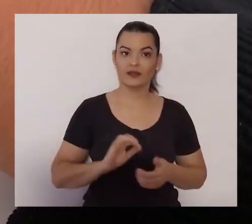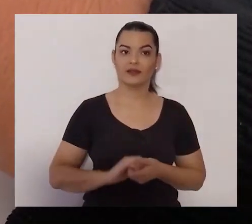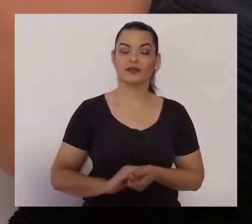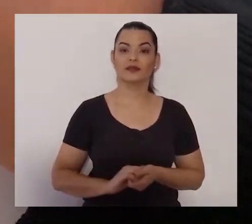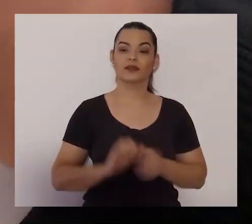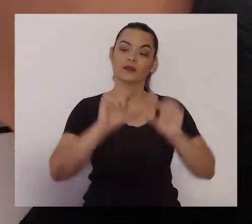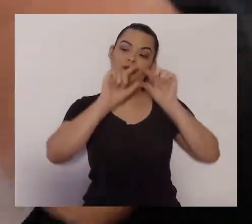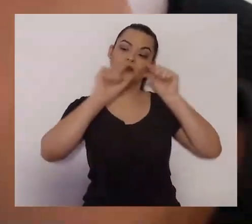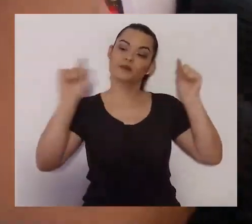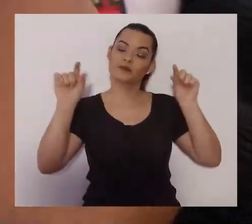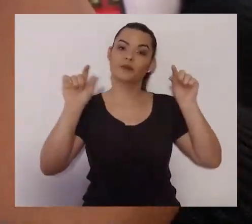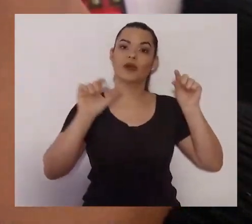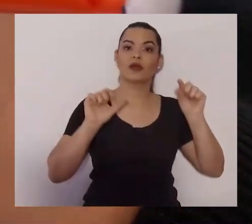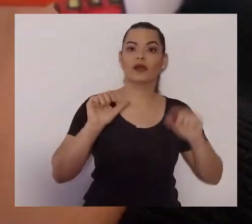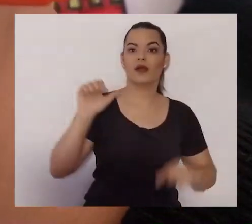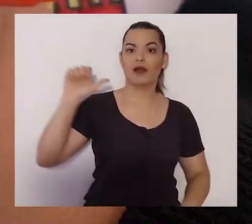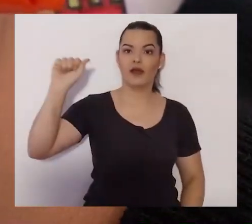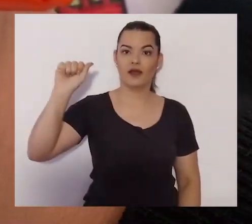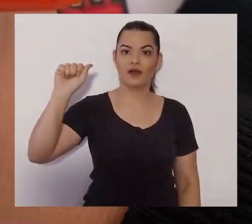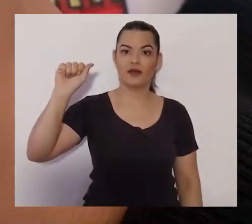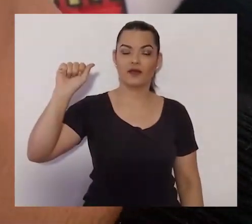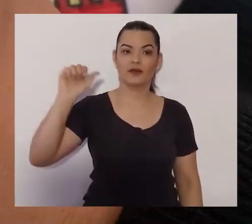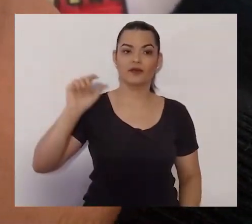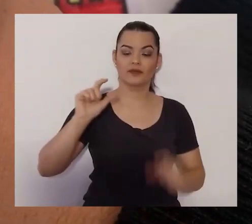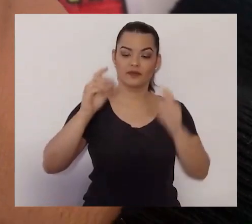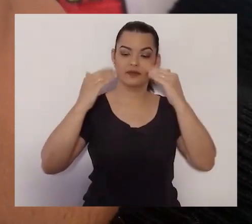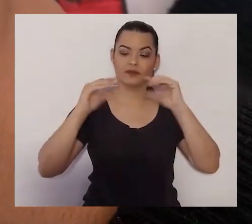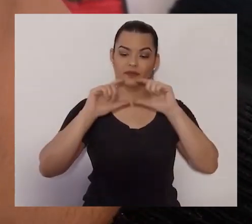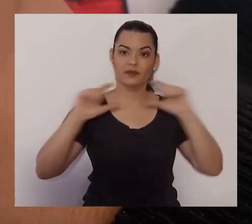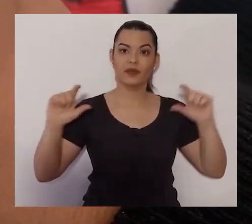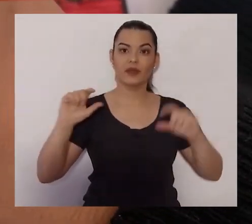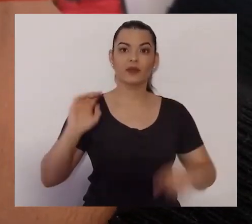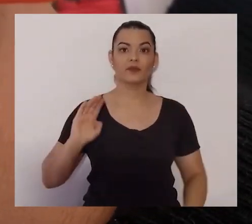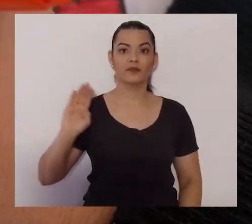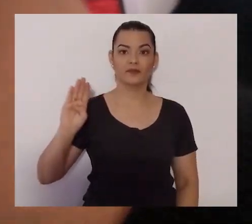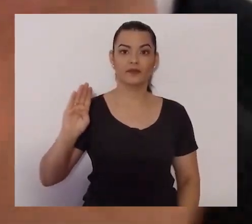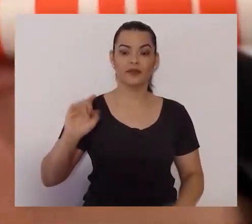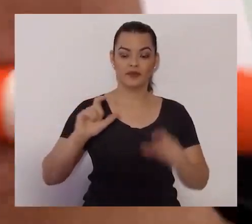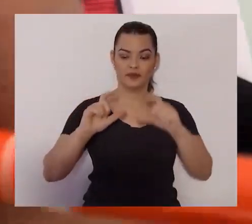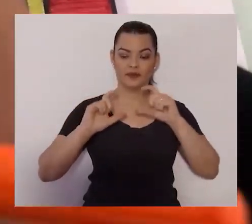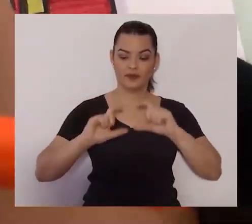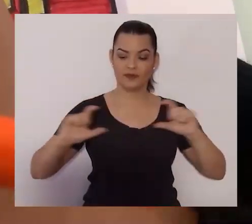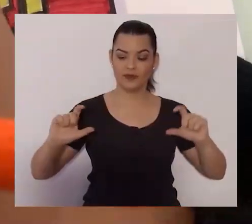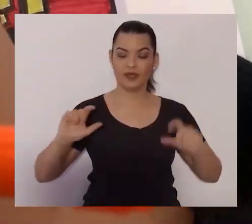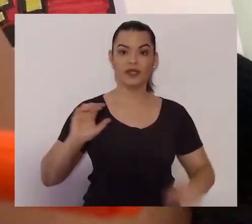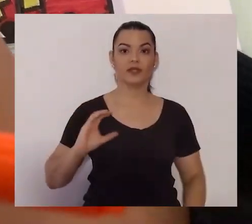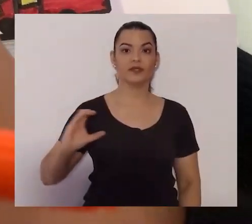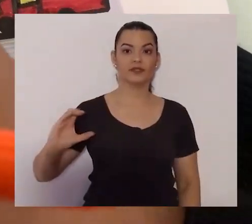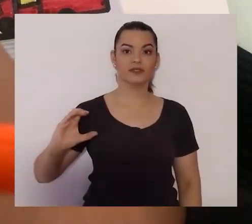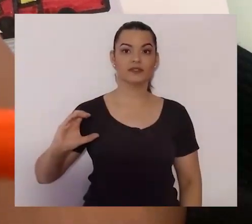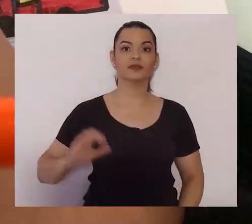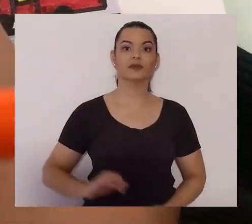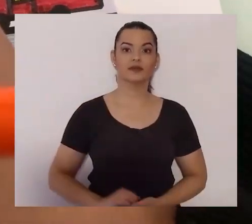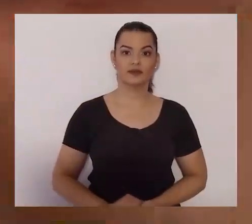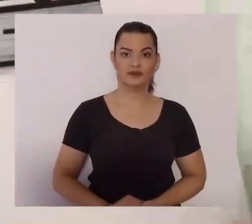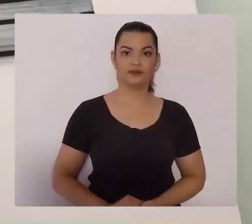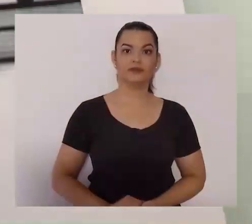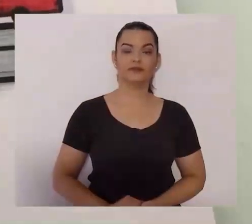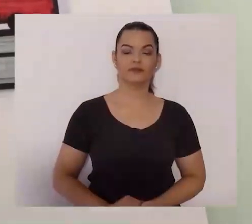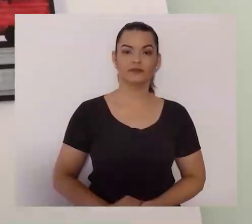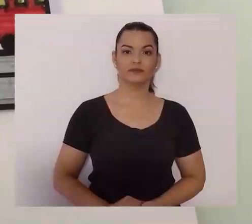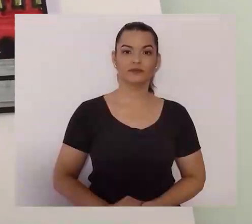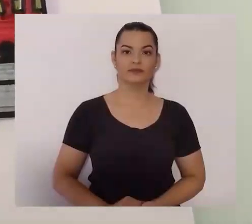na horizontal eu vou chamar de A, o próximo eu vou chamar de B e o próximo eu vou chamar